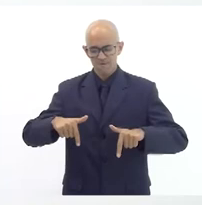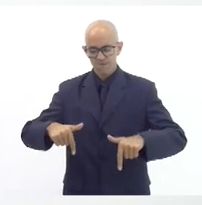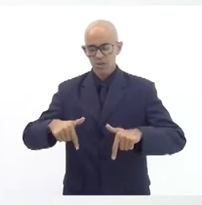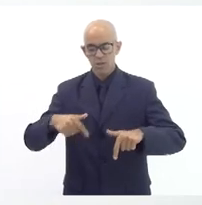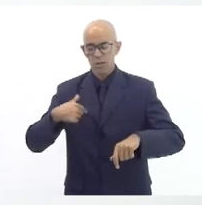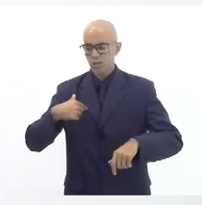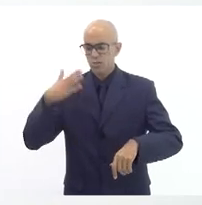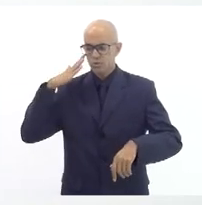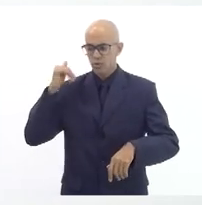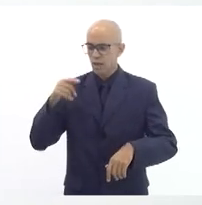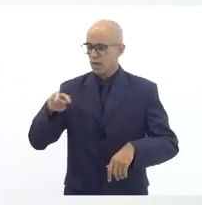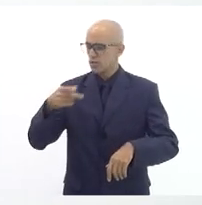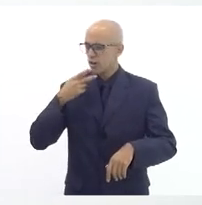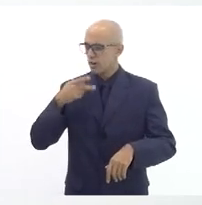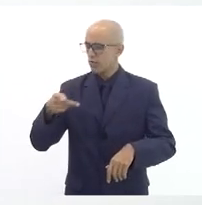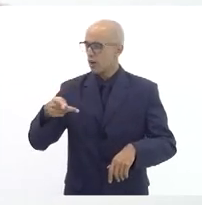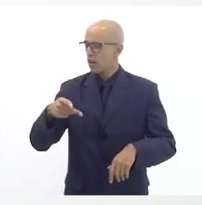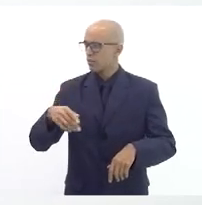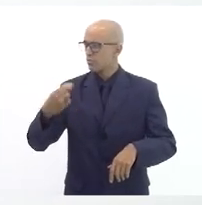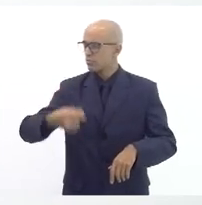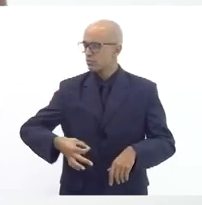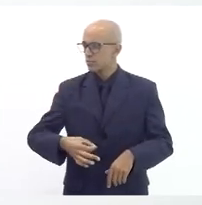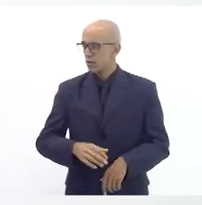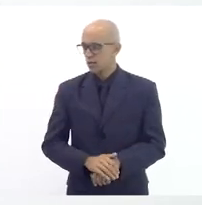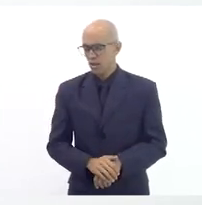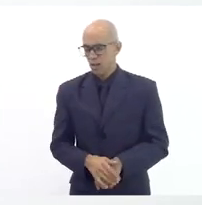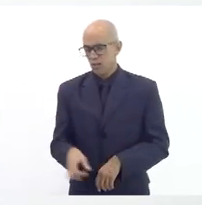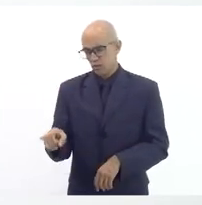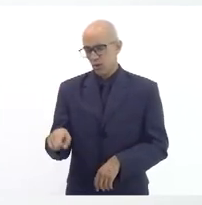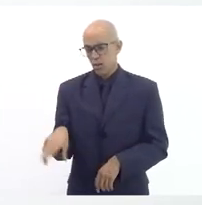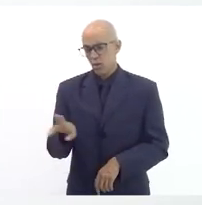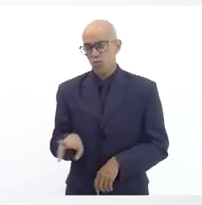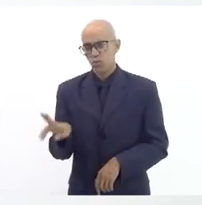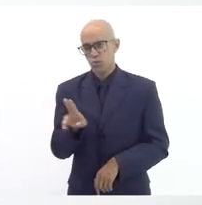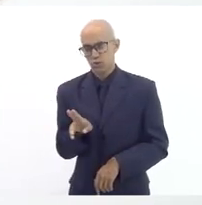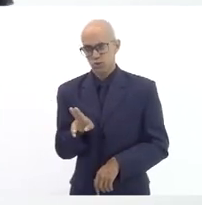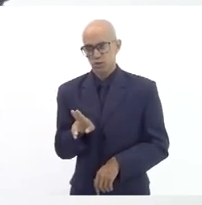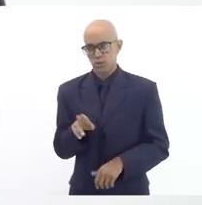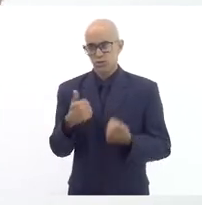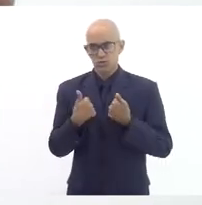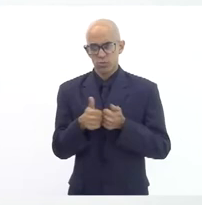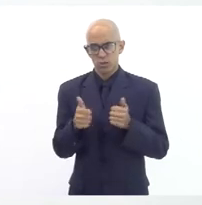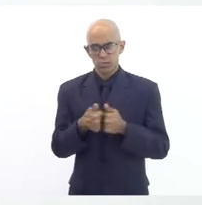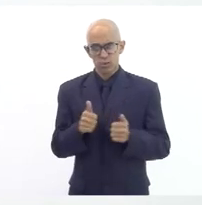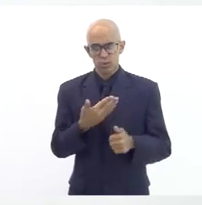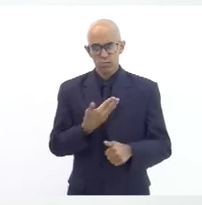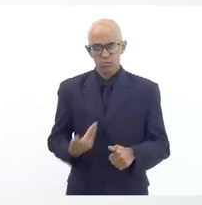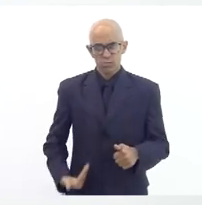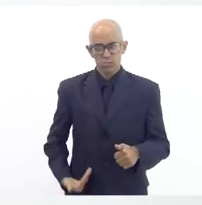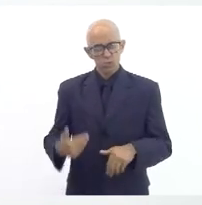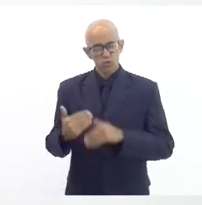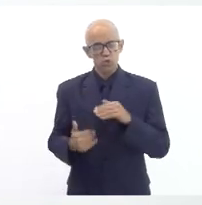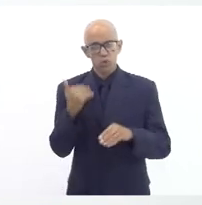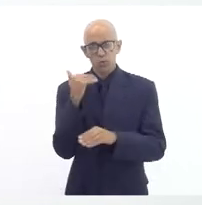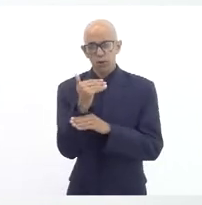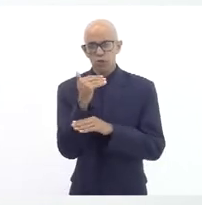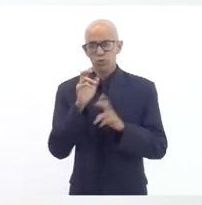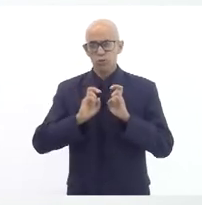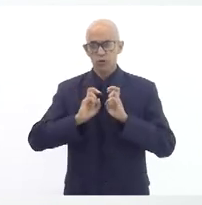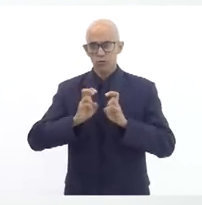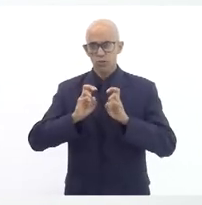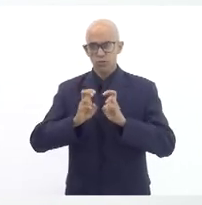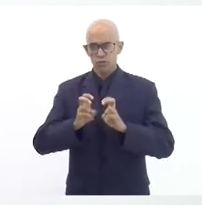para fora. Vossa Excelência é usuária dos transportes públicos, sobretudo da ferrovia, no Estado do Rio de